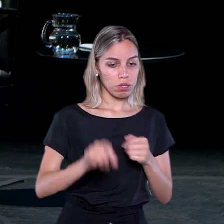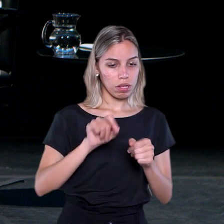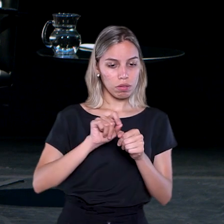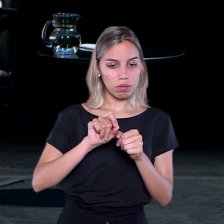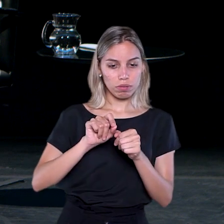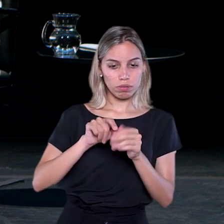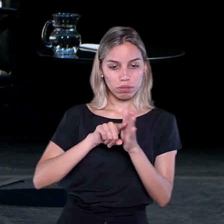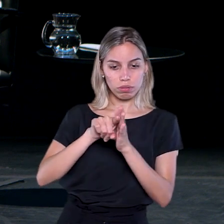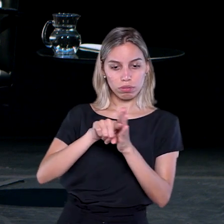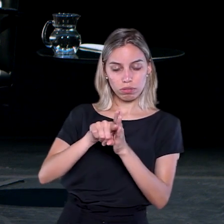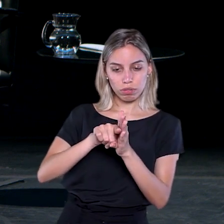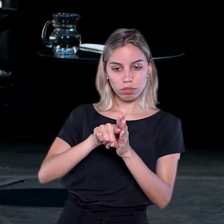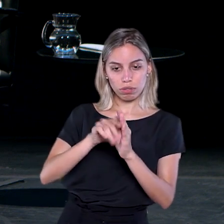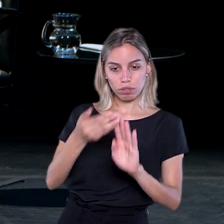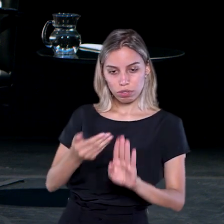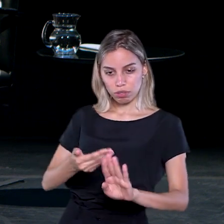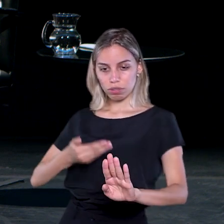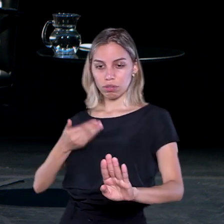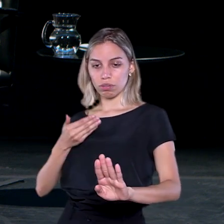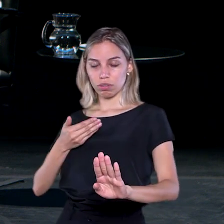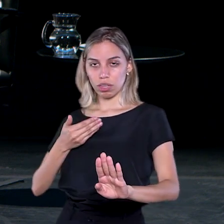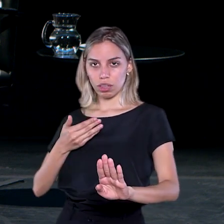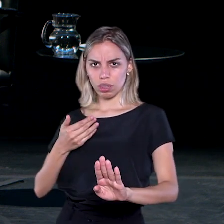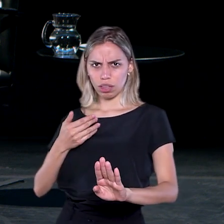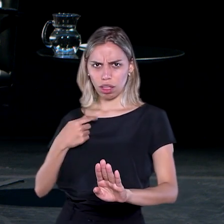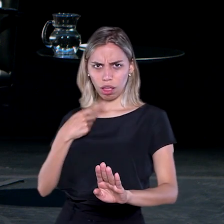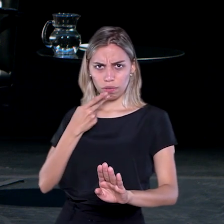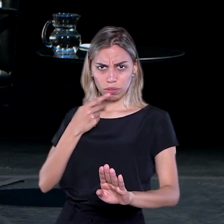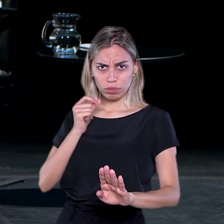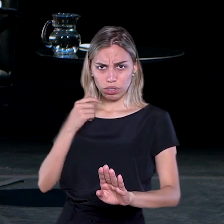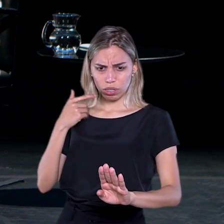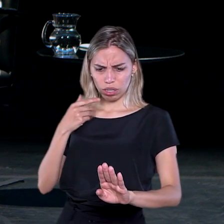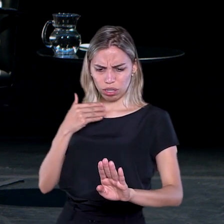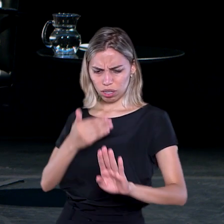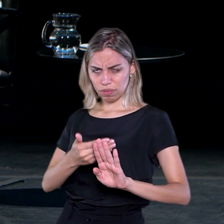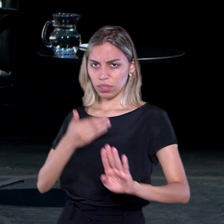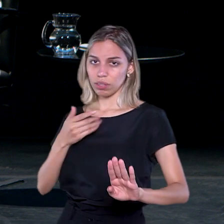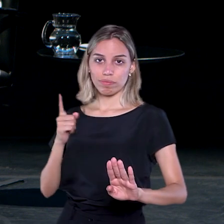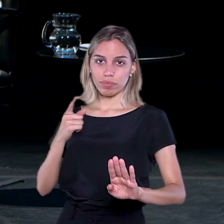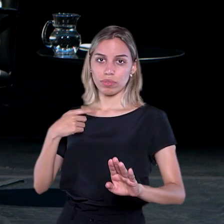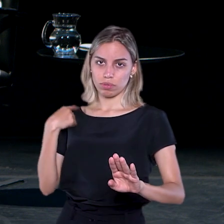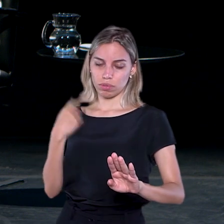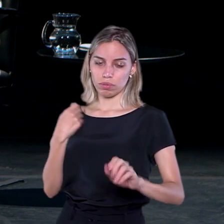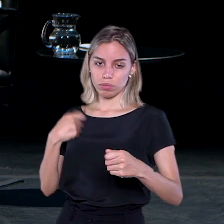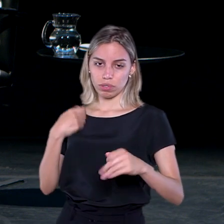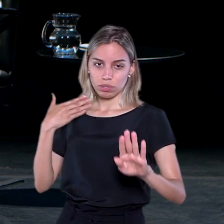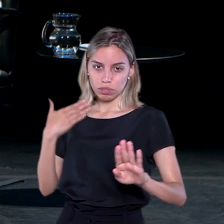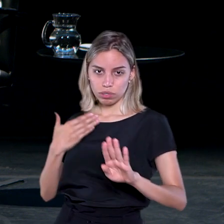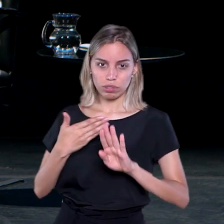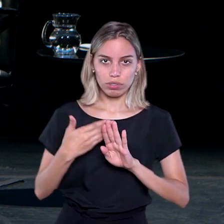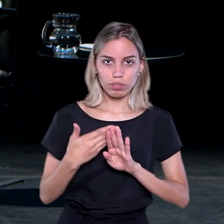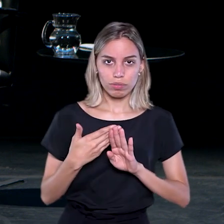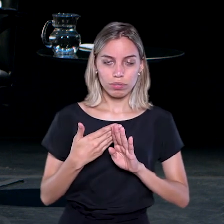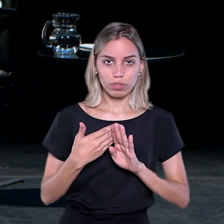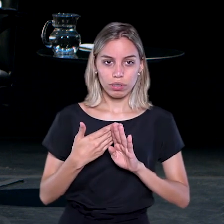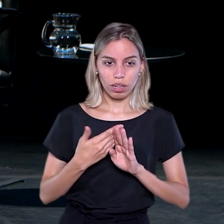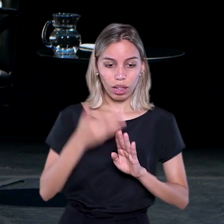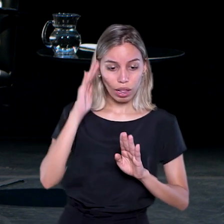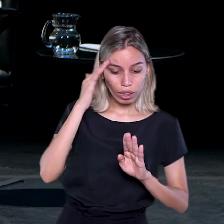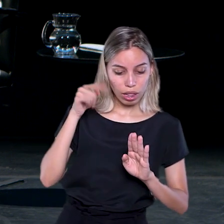não nos contempla. É ocidental total. Ocidental total. Eu tenho um texto em que eu digo, o título, né? Eu, mulher negra, não sou